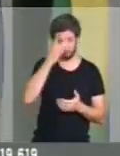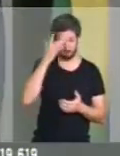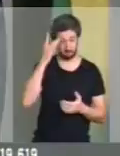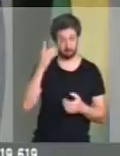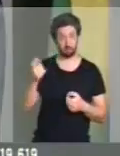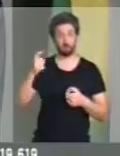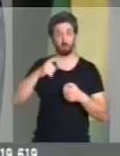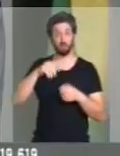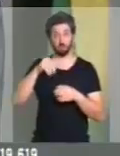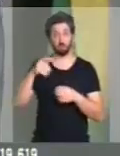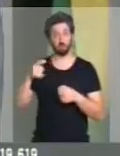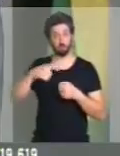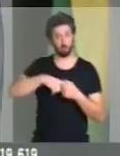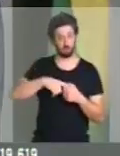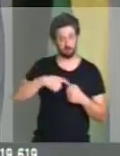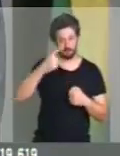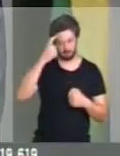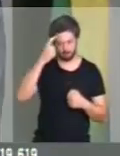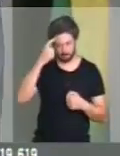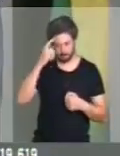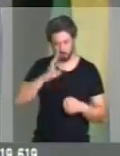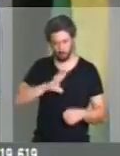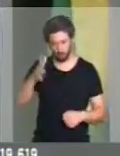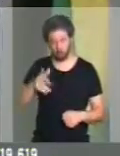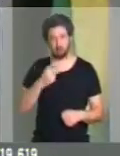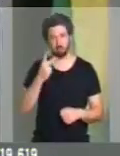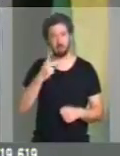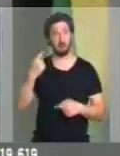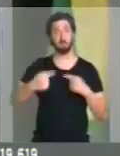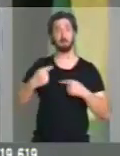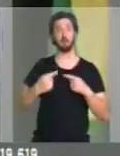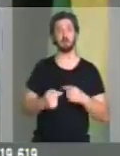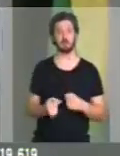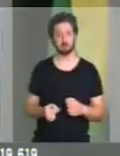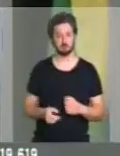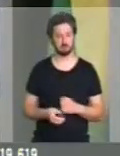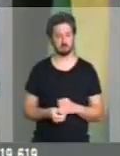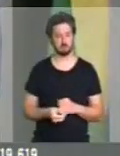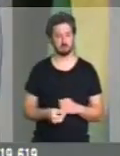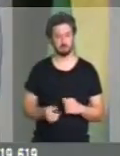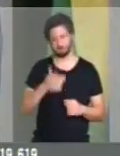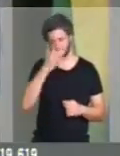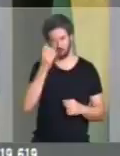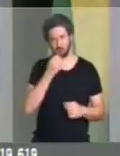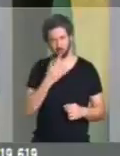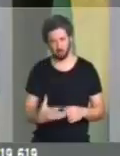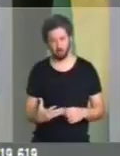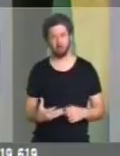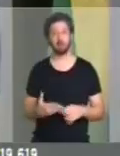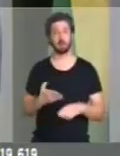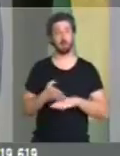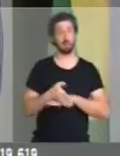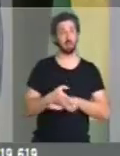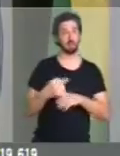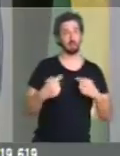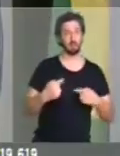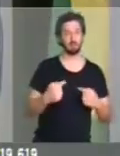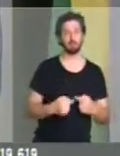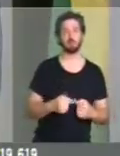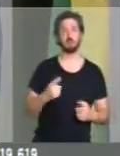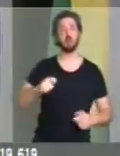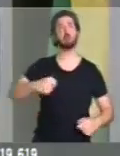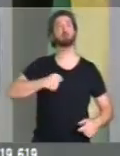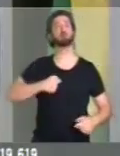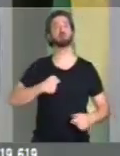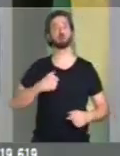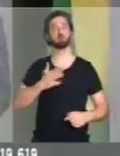estão voltando e têm que voltar a ter a coragem de dizer que são políticos, né? E pessoas de bem que estão entrando na política e dizendo: eu